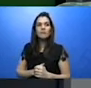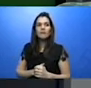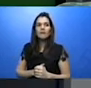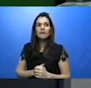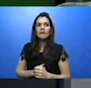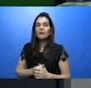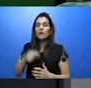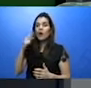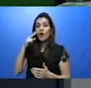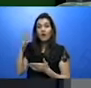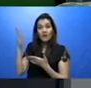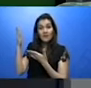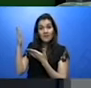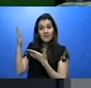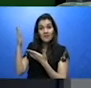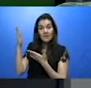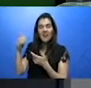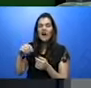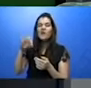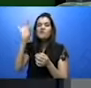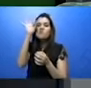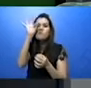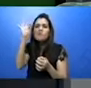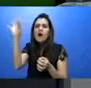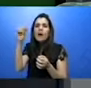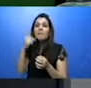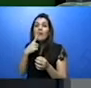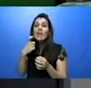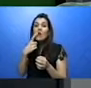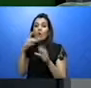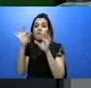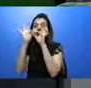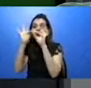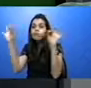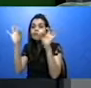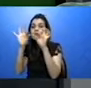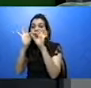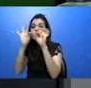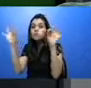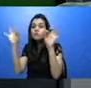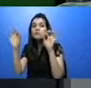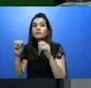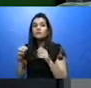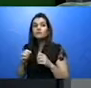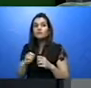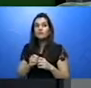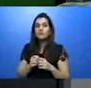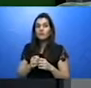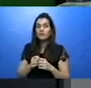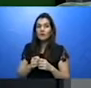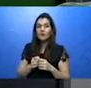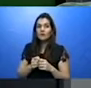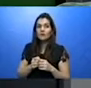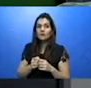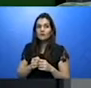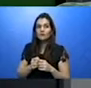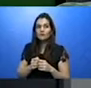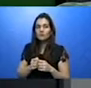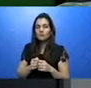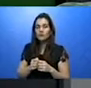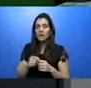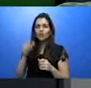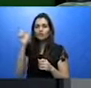fizemos, olha. Nós marcamos, né, sublinhamos, esse é o termo correto, né, ou destacamos